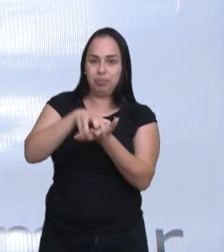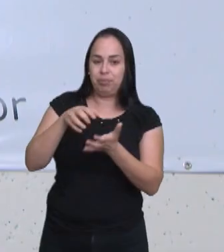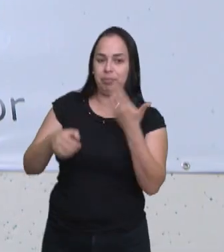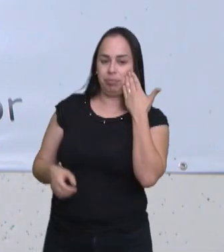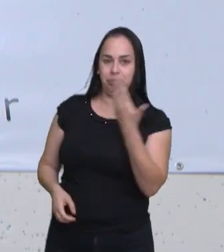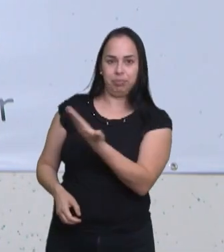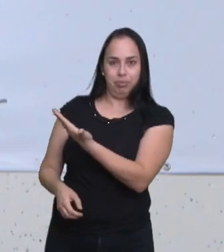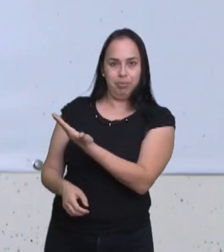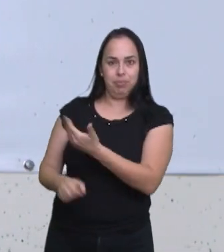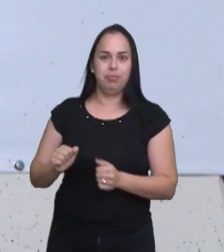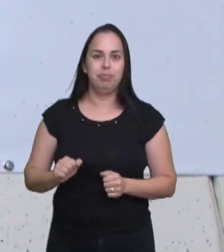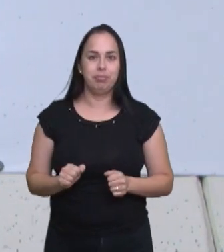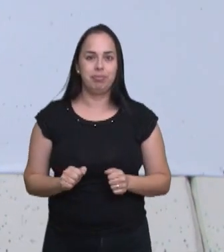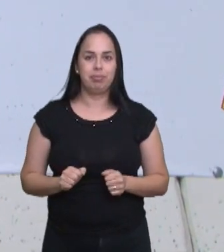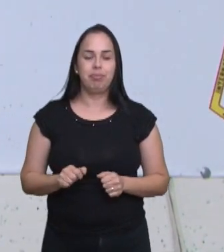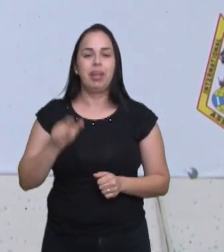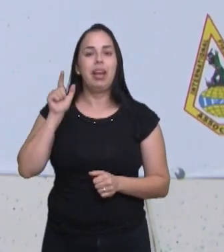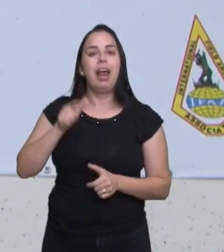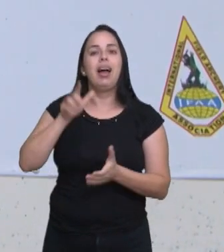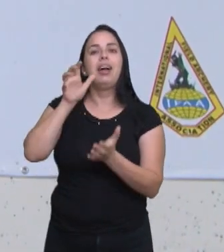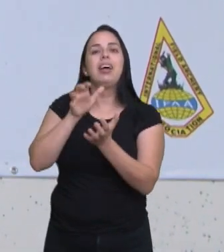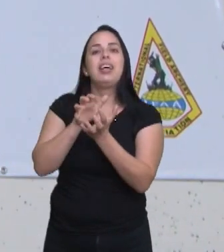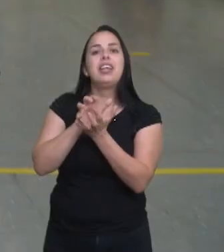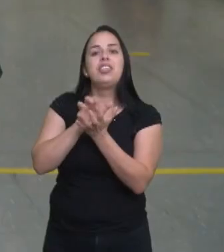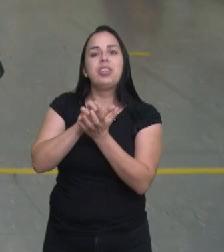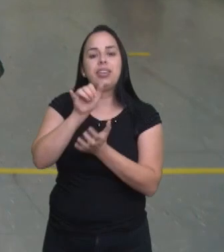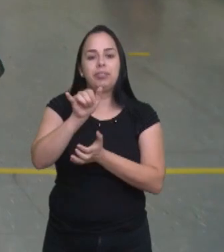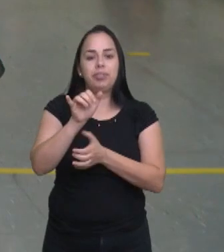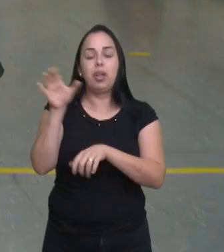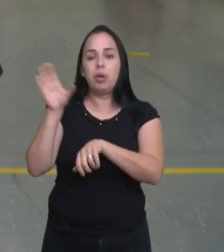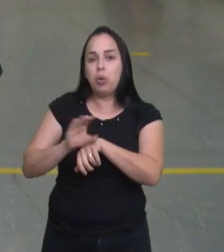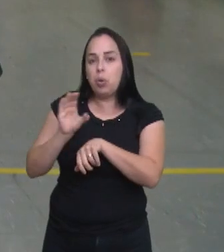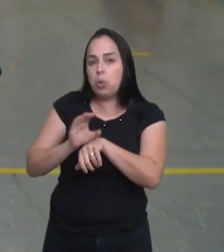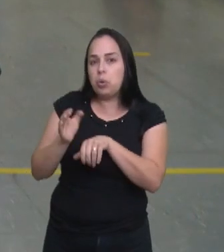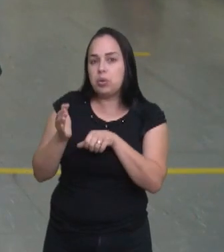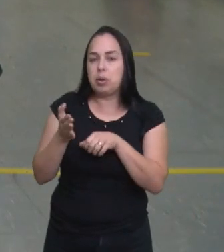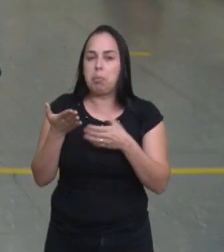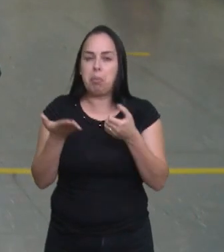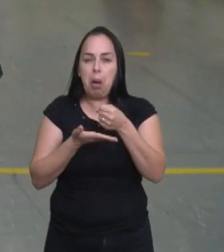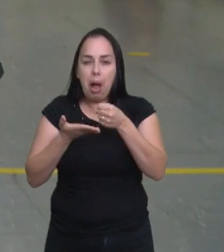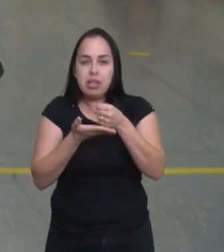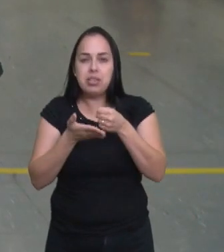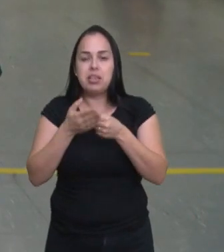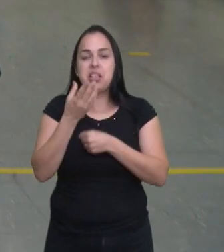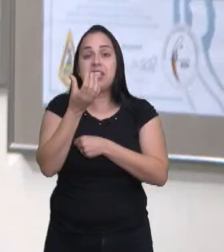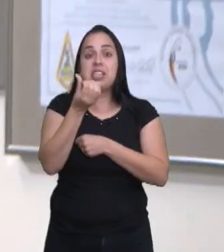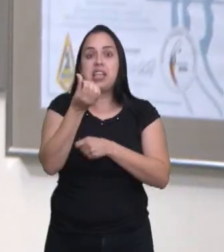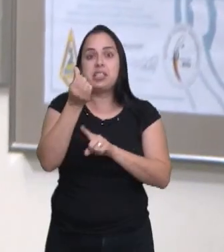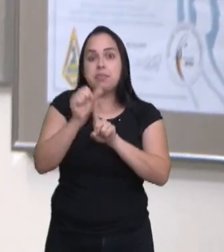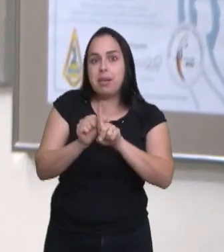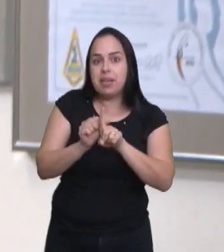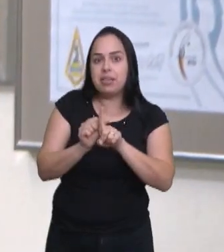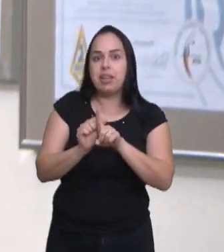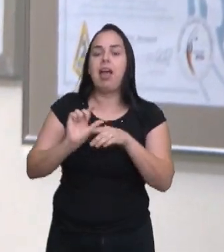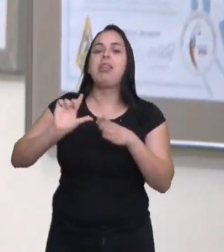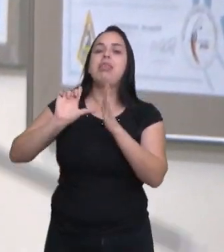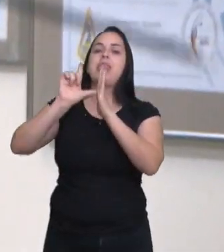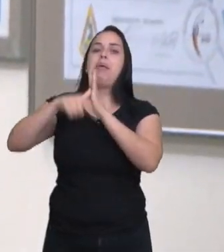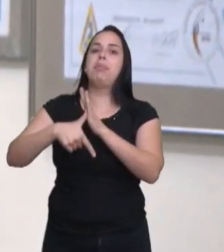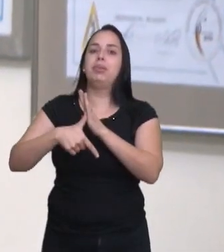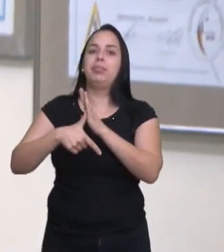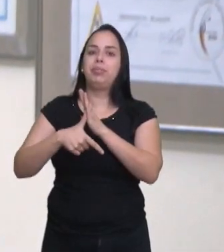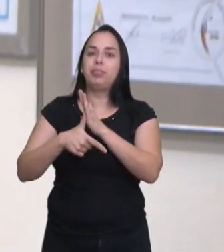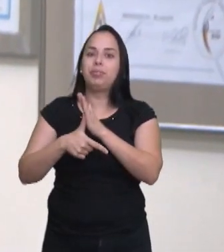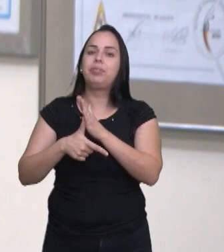AVA, Arqueiros do Vale, que fica em Jacareí. O curso para iniciantes dura 6 meses e depois deste período,